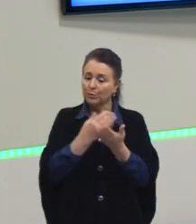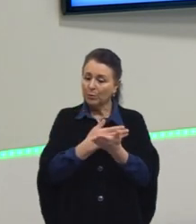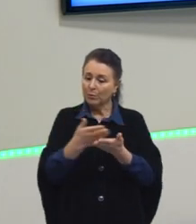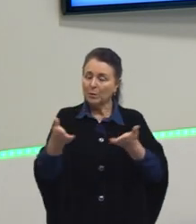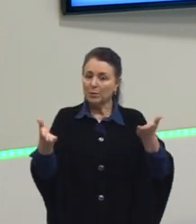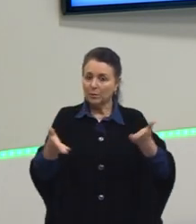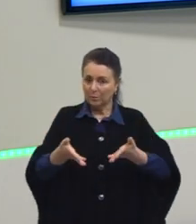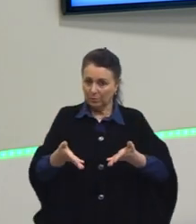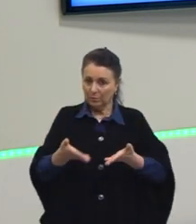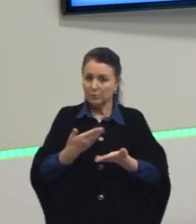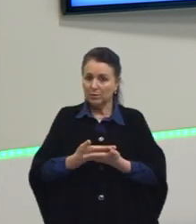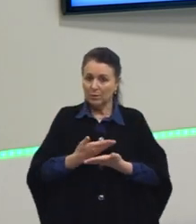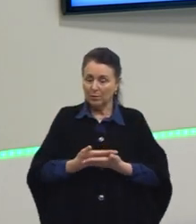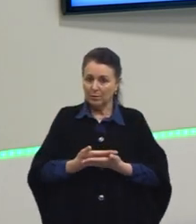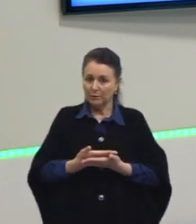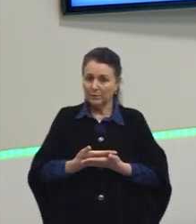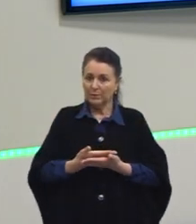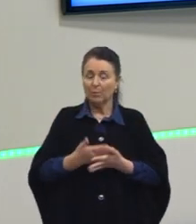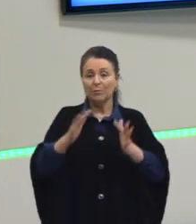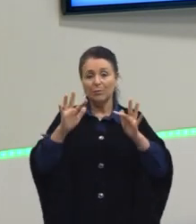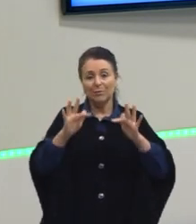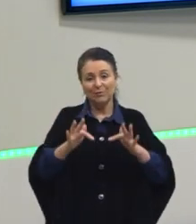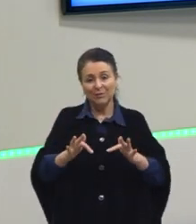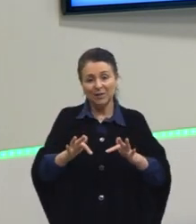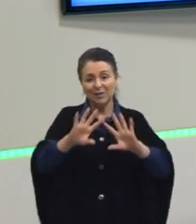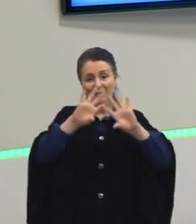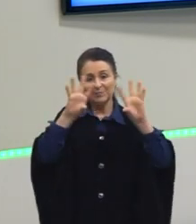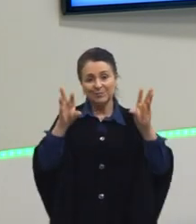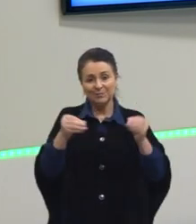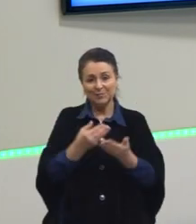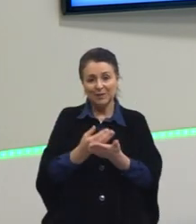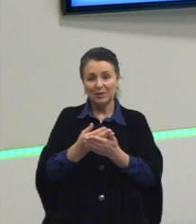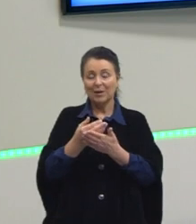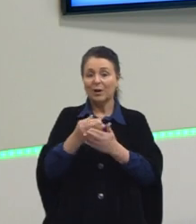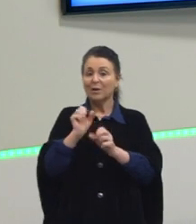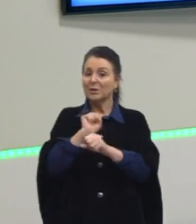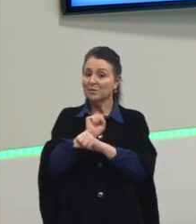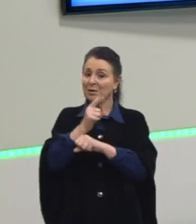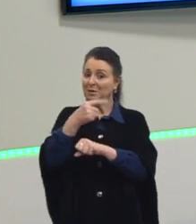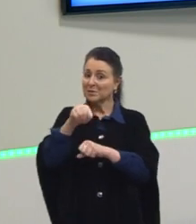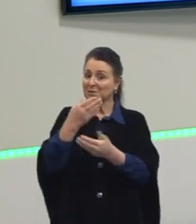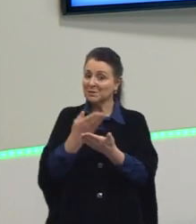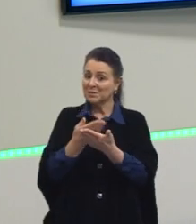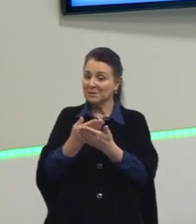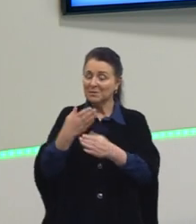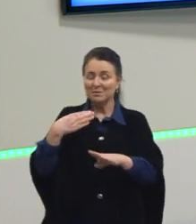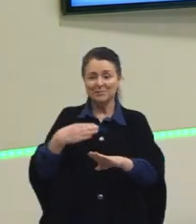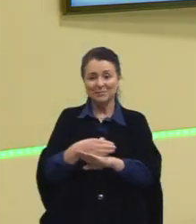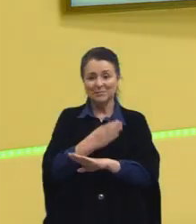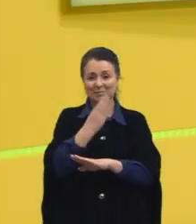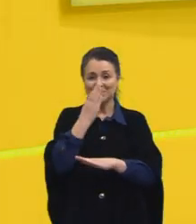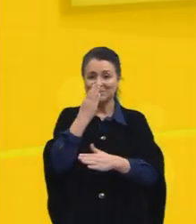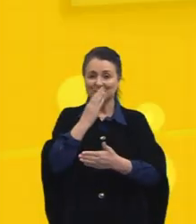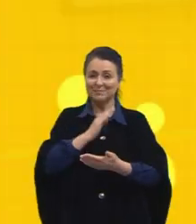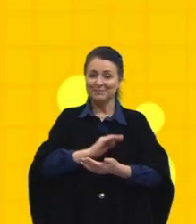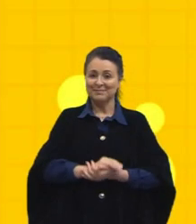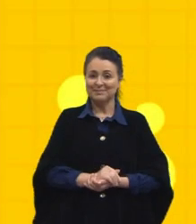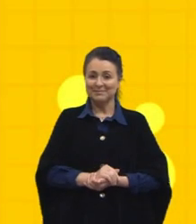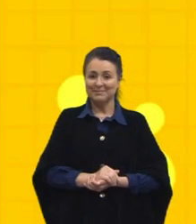tá então por hoje a gente fica por aqui espero vocês nas próximas aulas e partiu passar